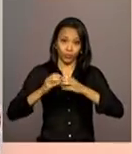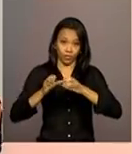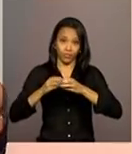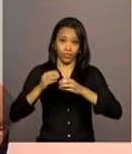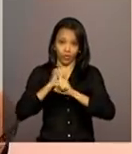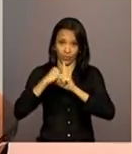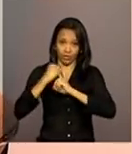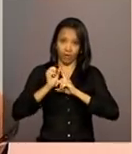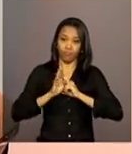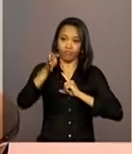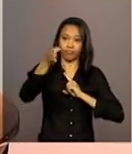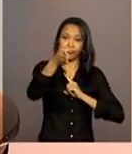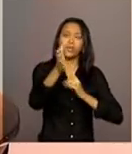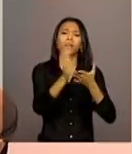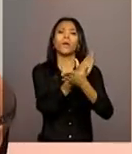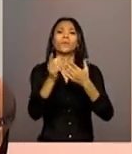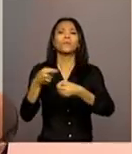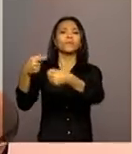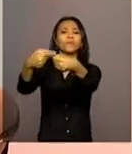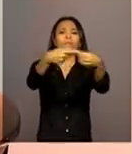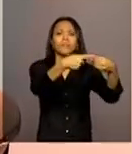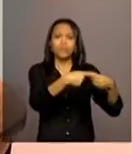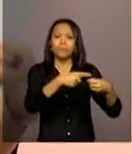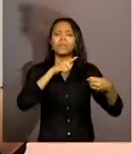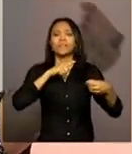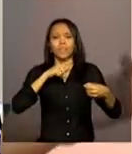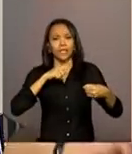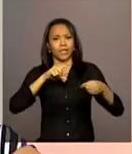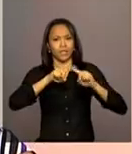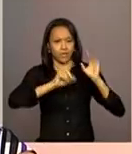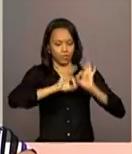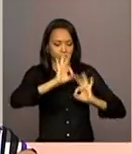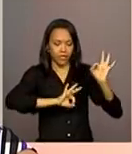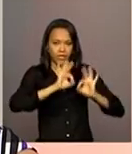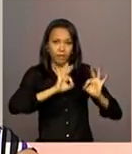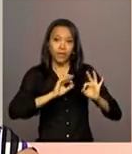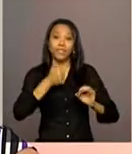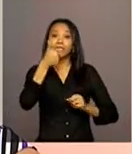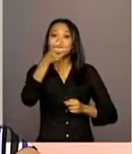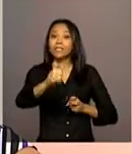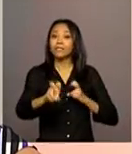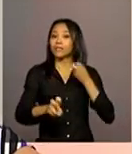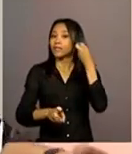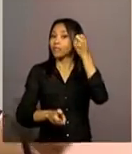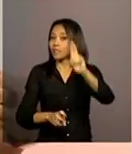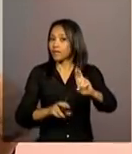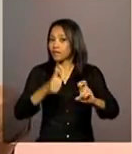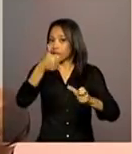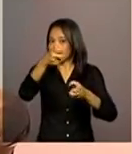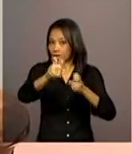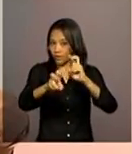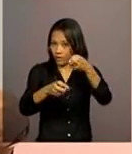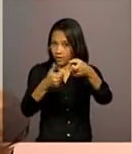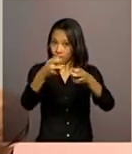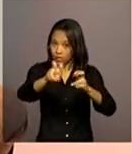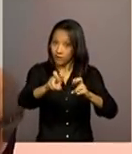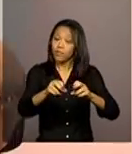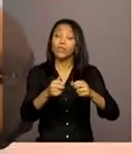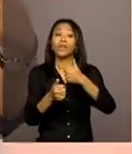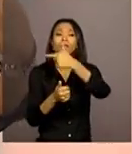falado em alguns municípios esse planejamento se dá quinzenalmente né em outros